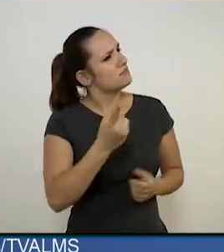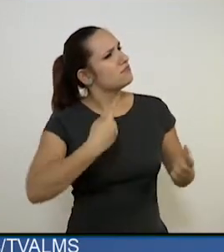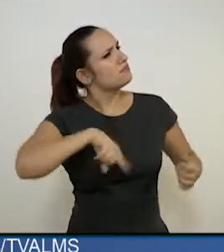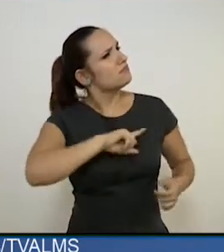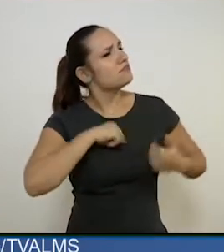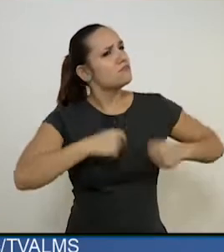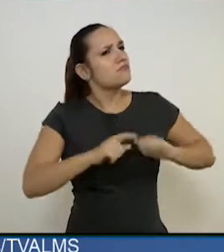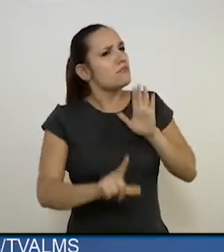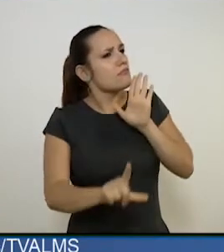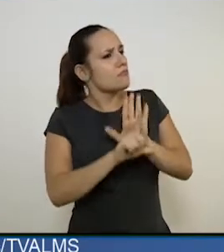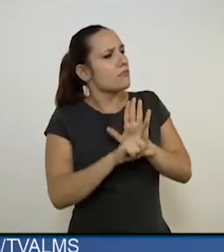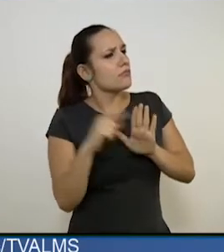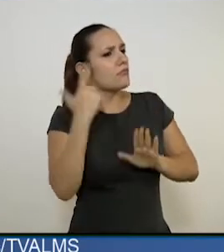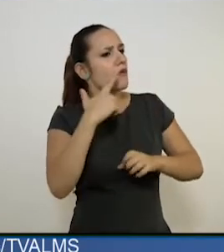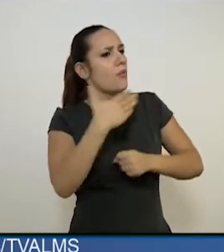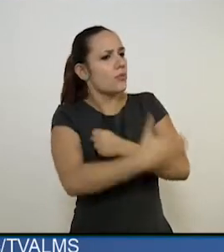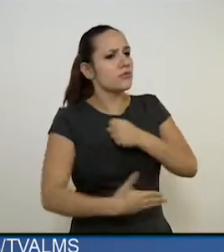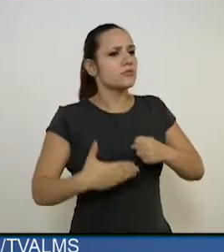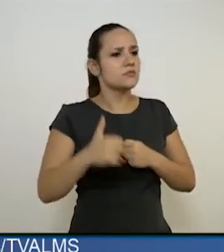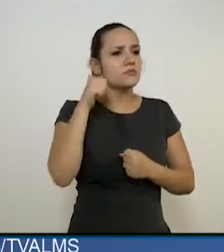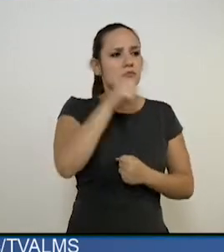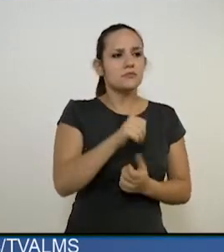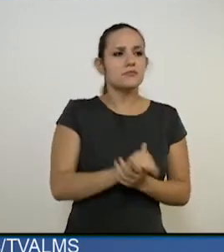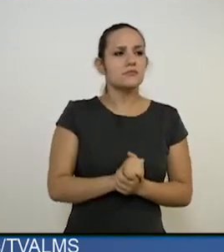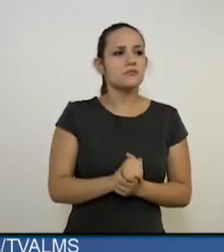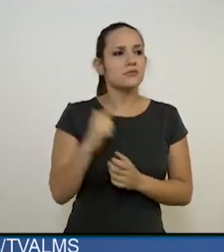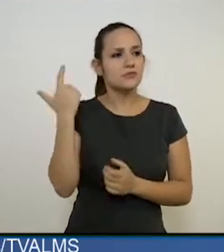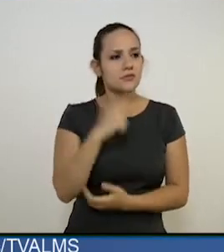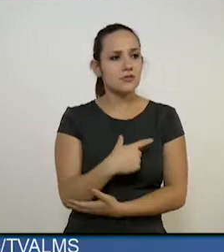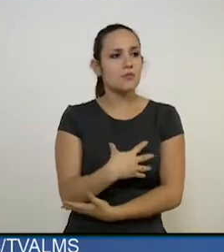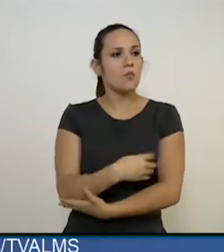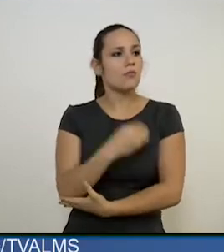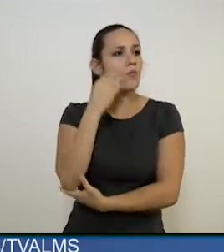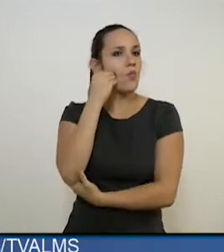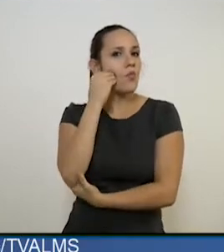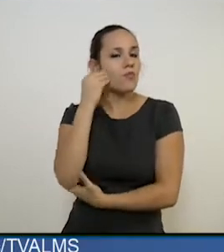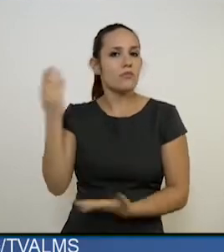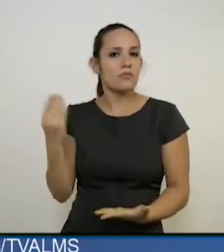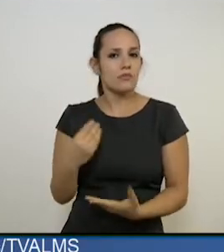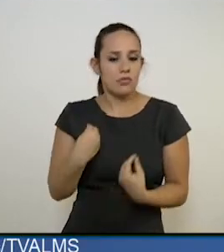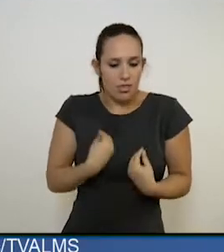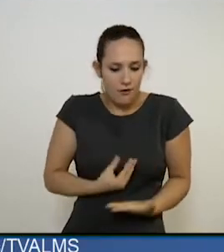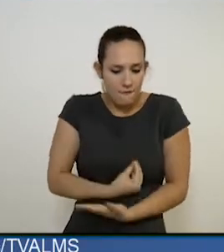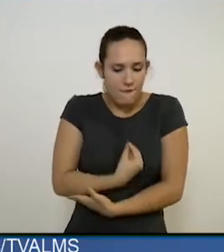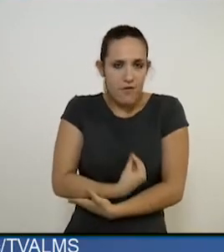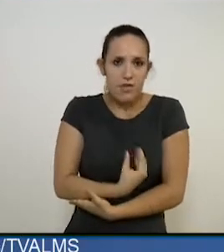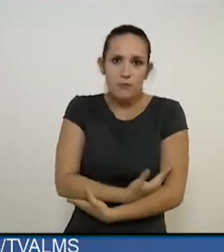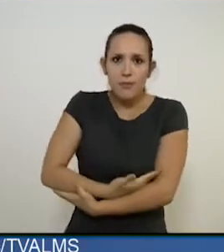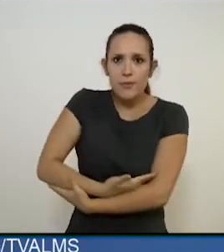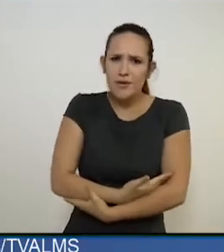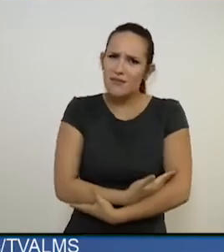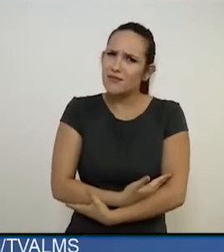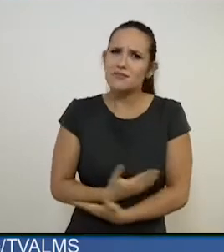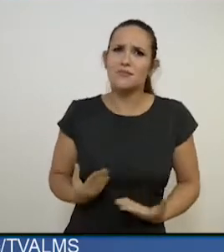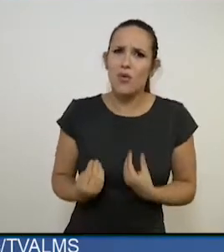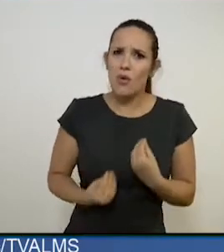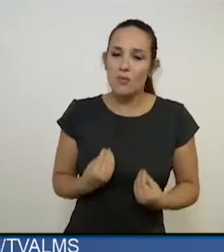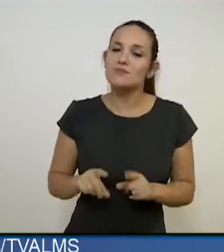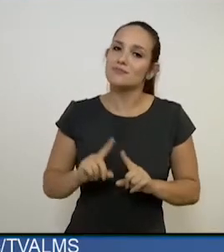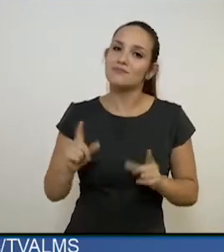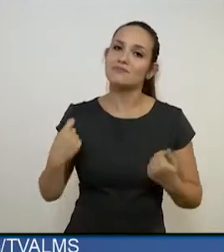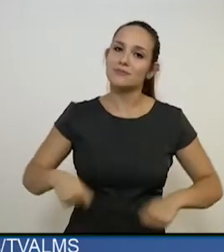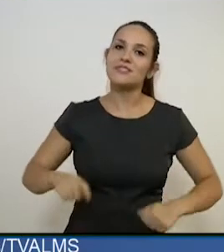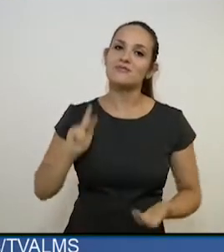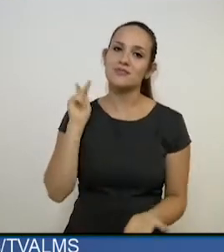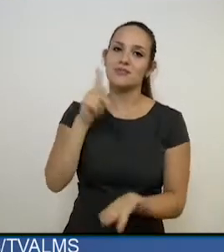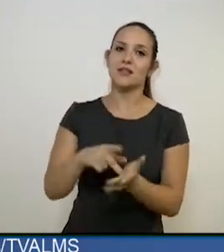lei de proteção à mulher para amamentar a vida. É absurdo, mas